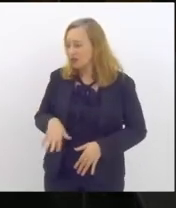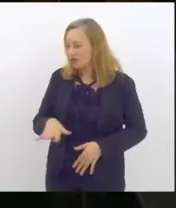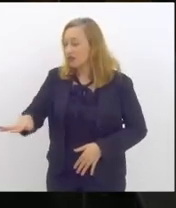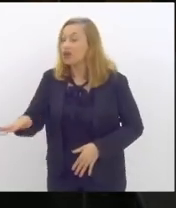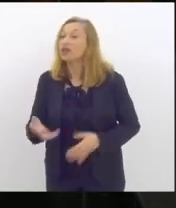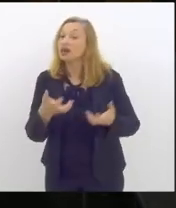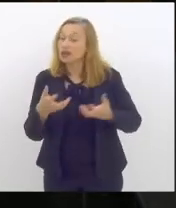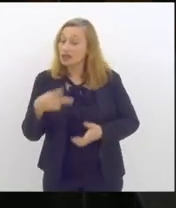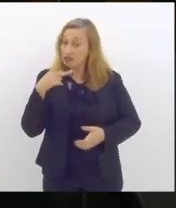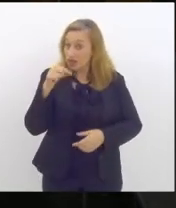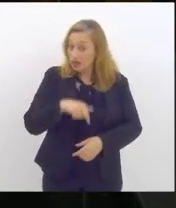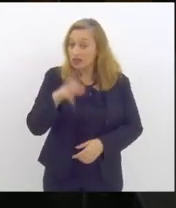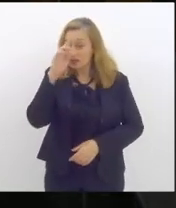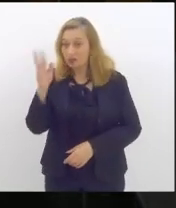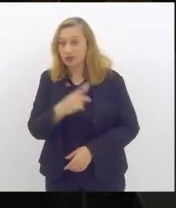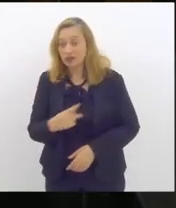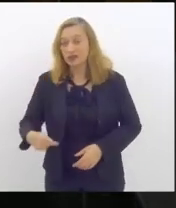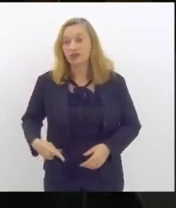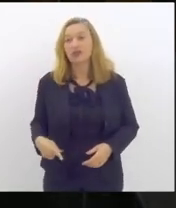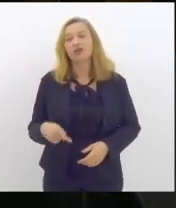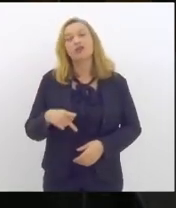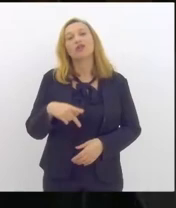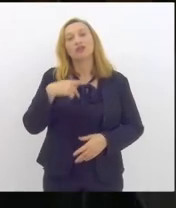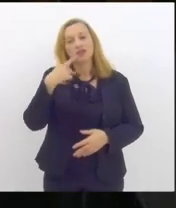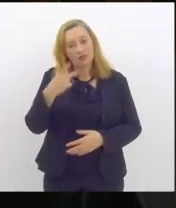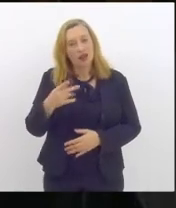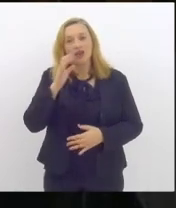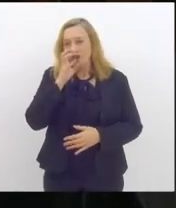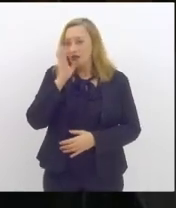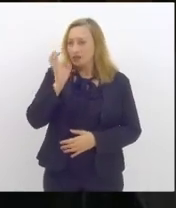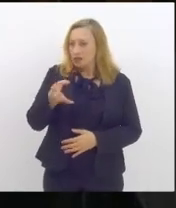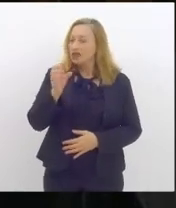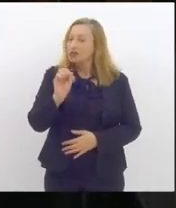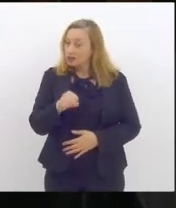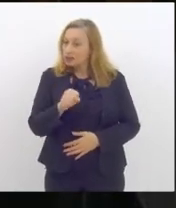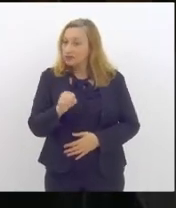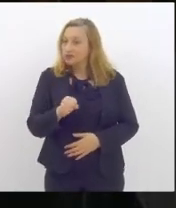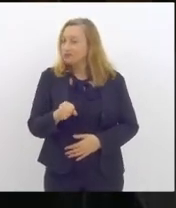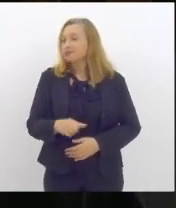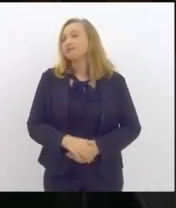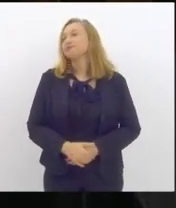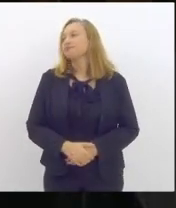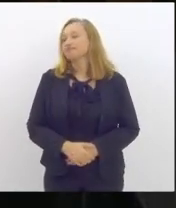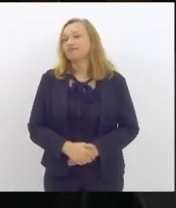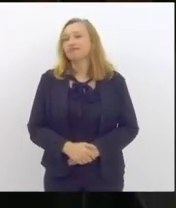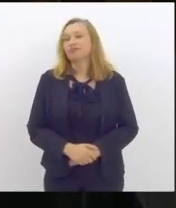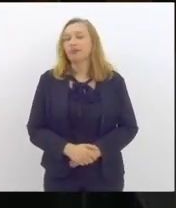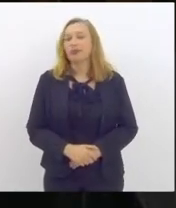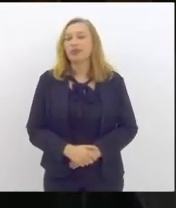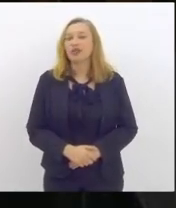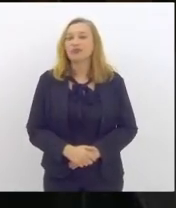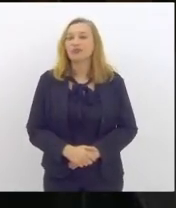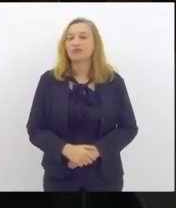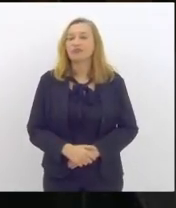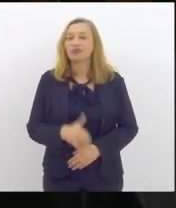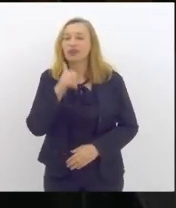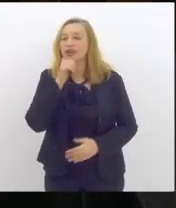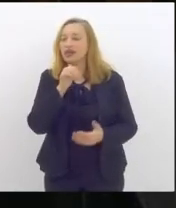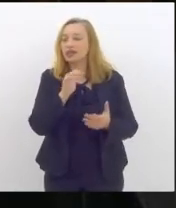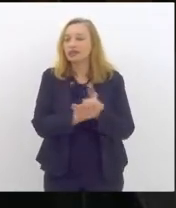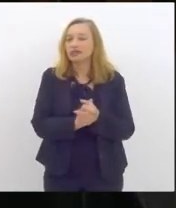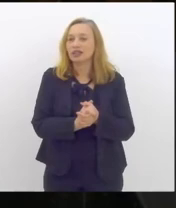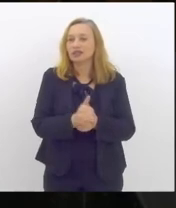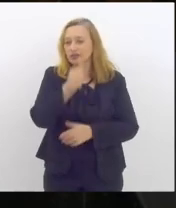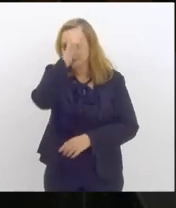coisa eu queria trazer aqui à tona Presidente vou trazer e vou denunciar isso aqui ó e a esposa do